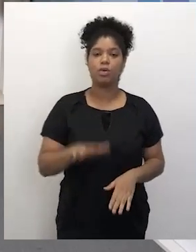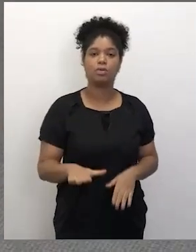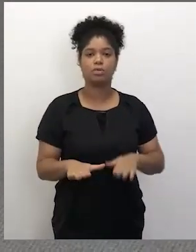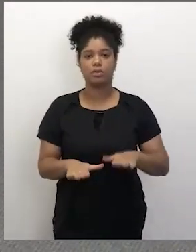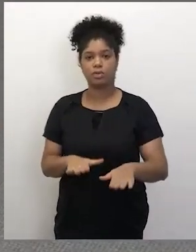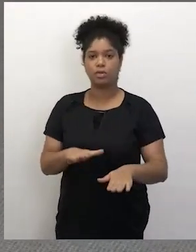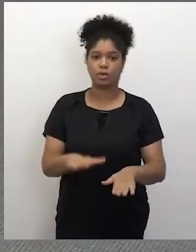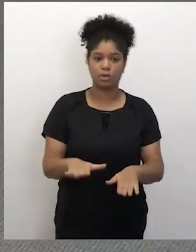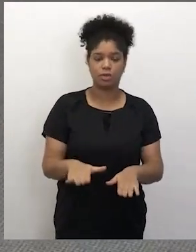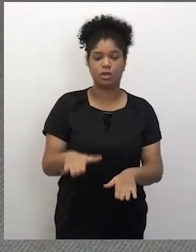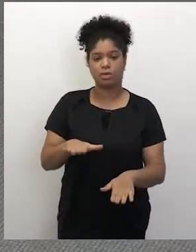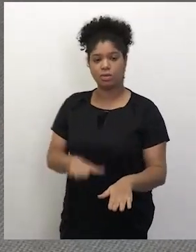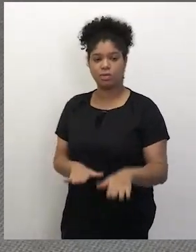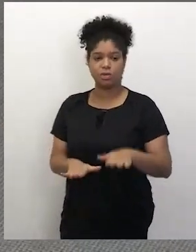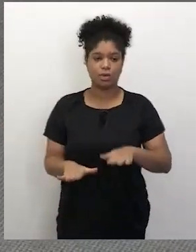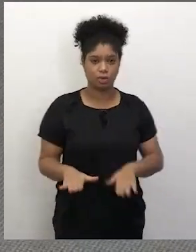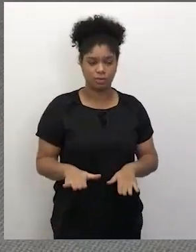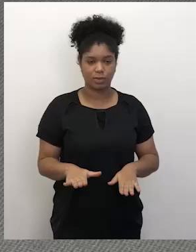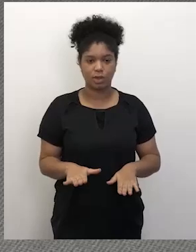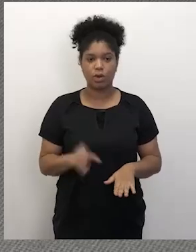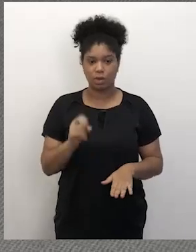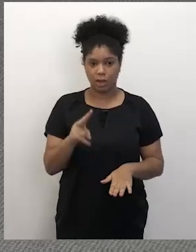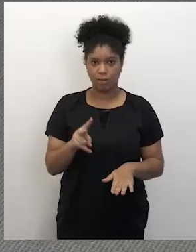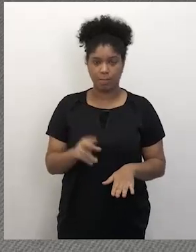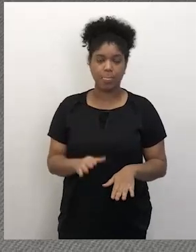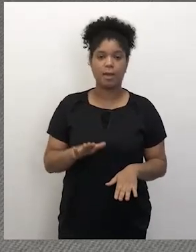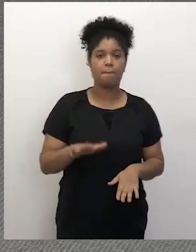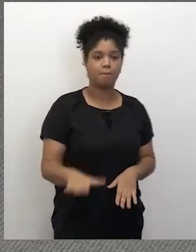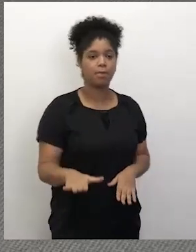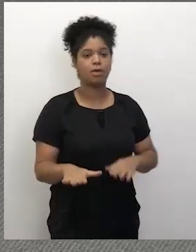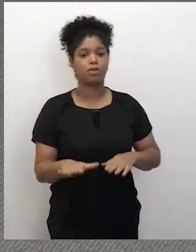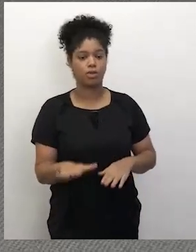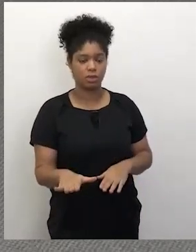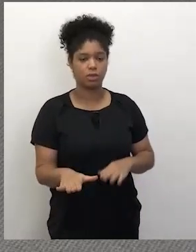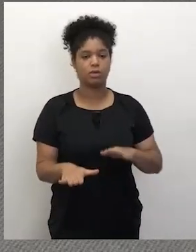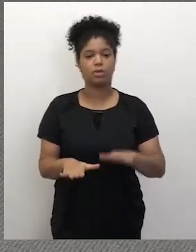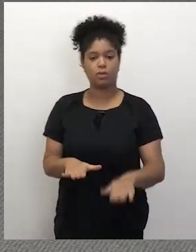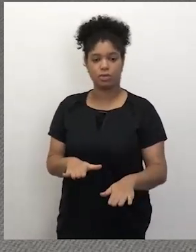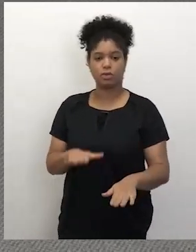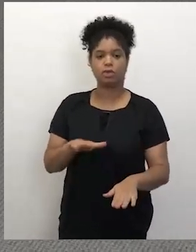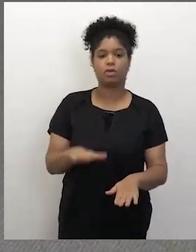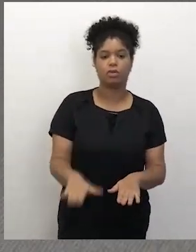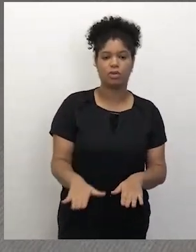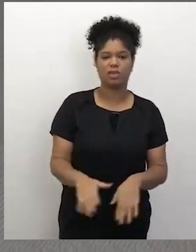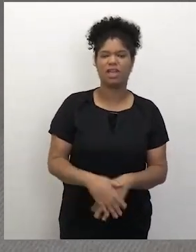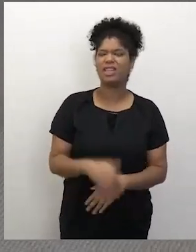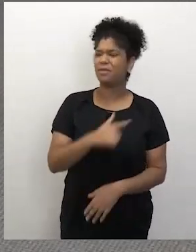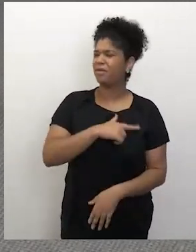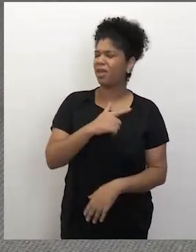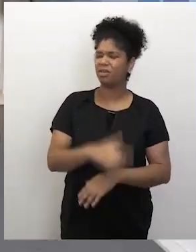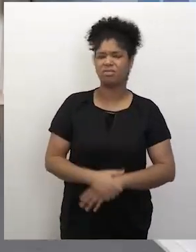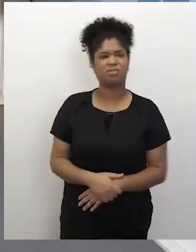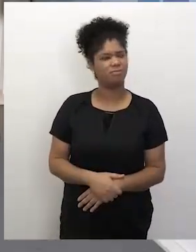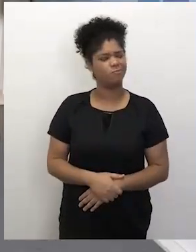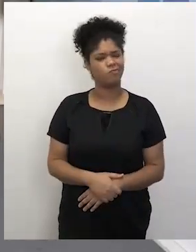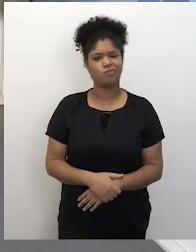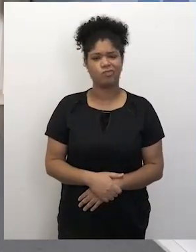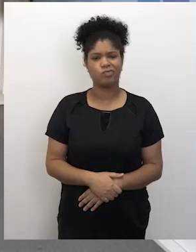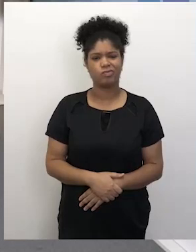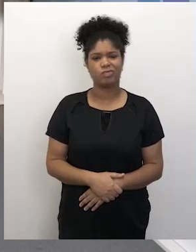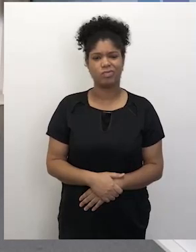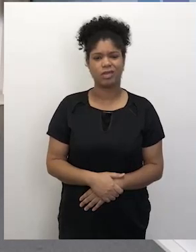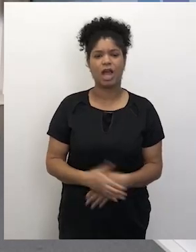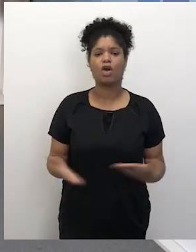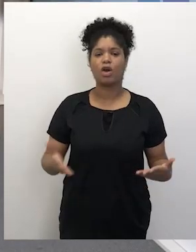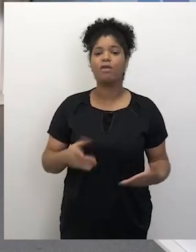dois, eu saí da câmera. Eu acho de novo. Um, dois. Só que assim tá feio, né, Mara? Aham. Vamos botar o